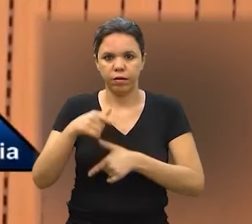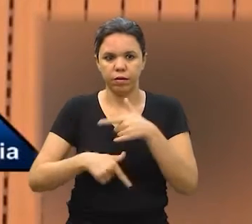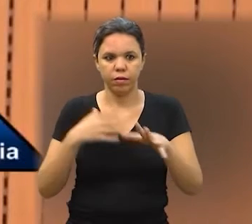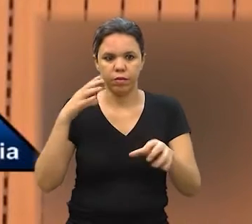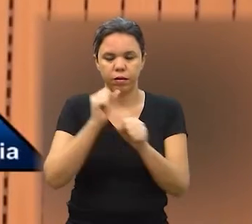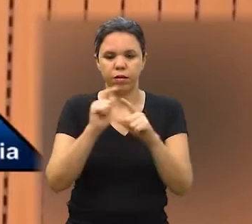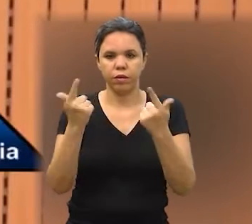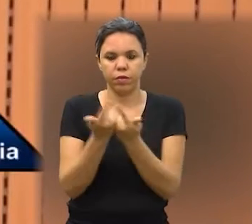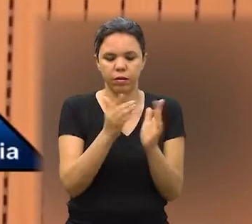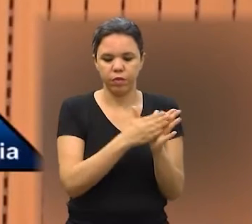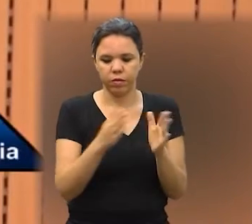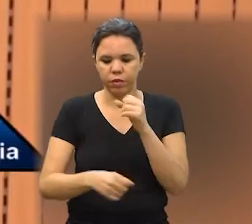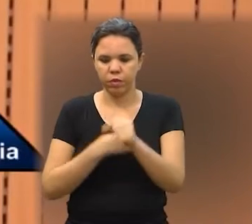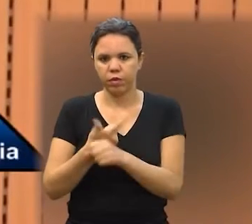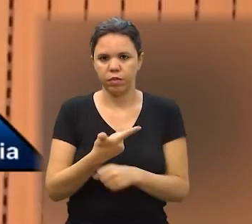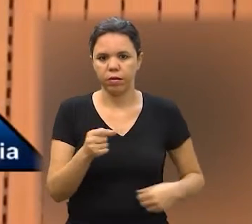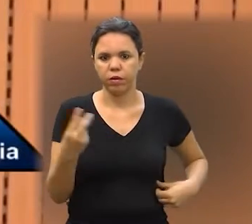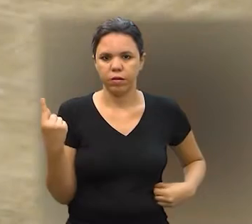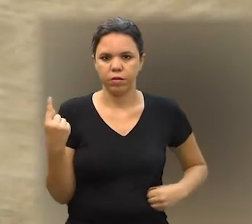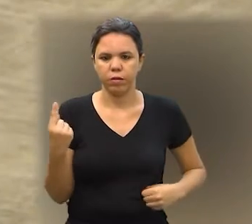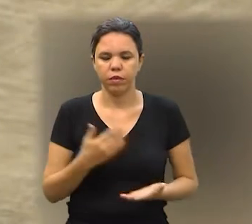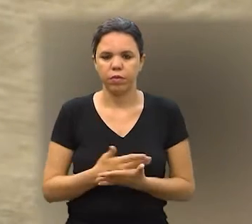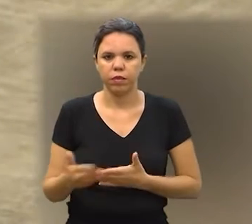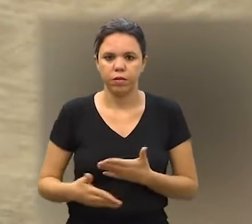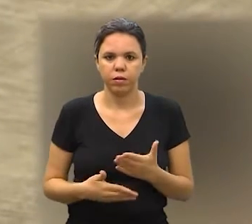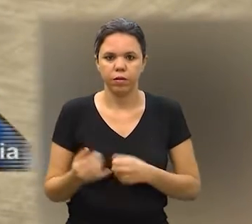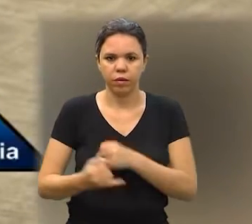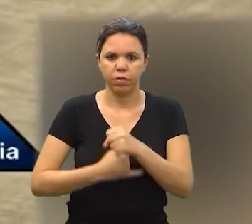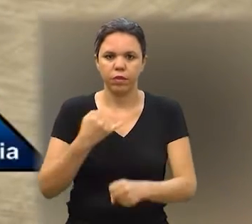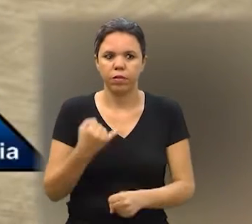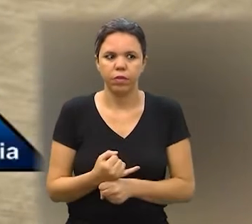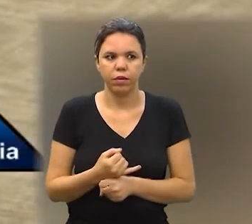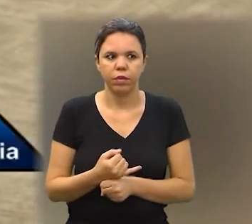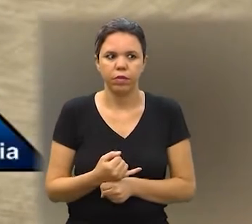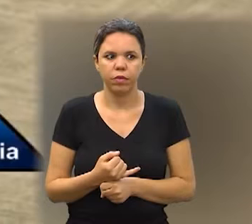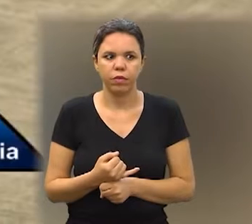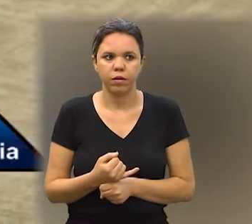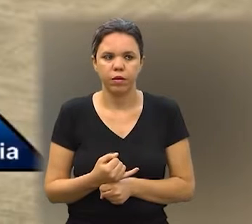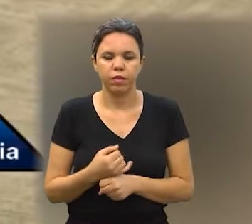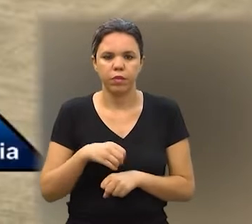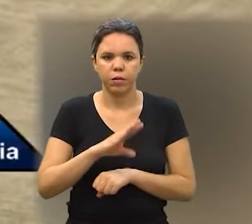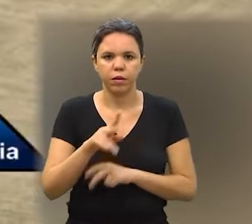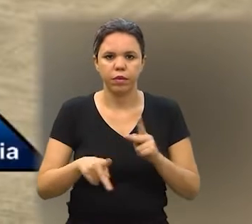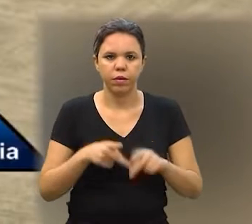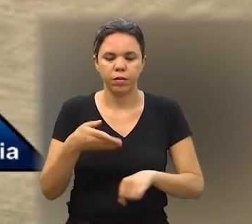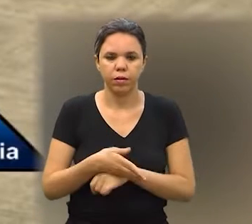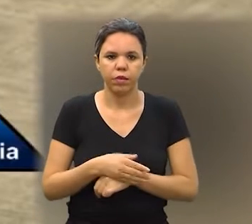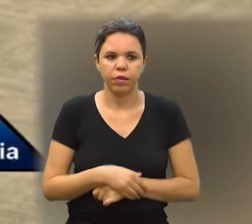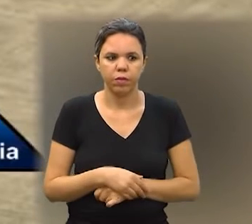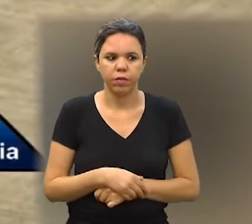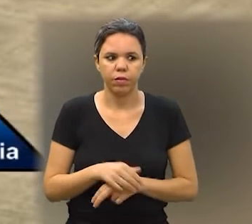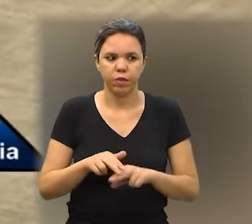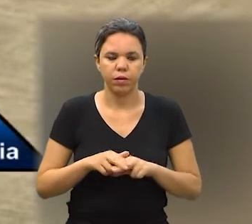os trabalhos do grupo durante o ano de 2021. A gente começou no modo remoto, onde a gente conseguia, inclusive, trazer mais